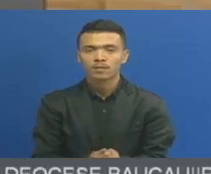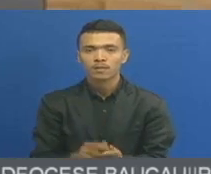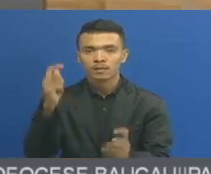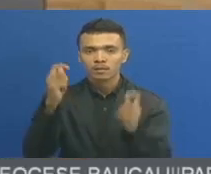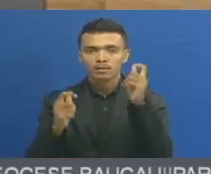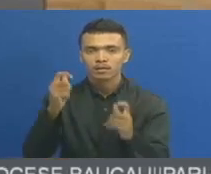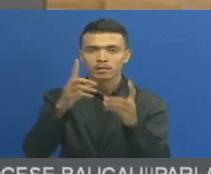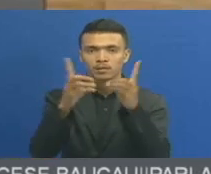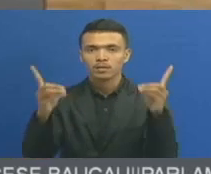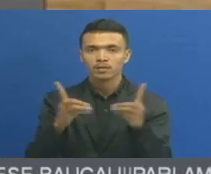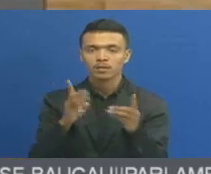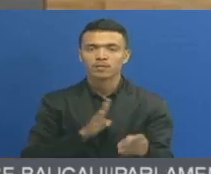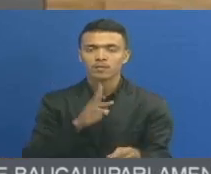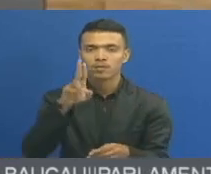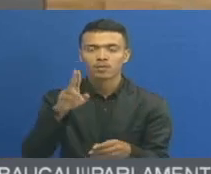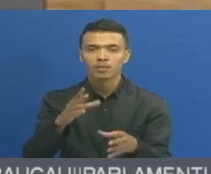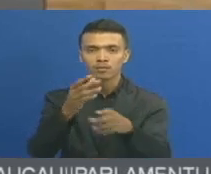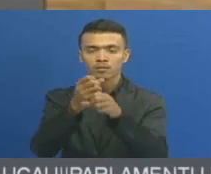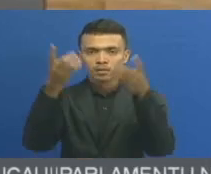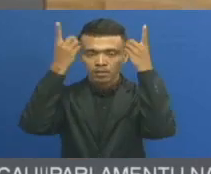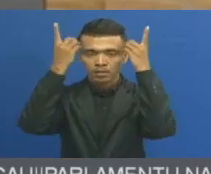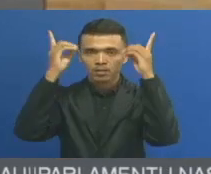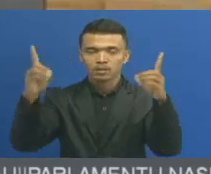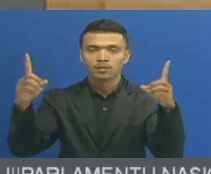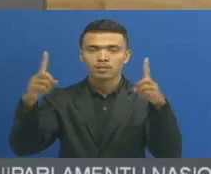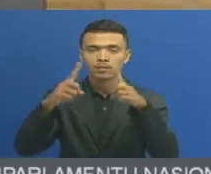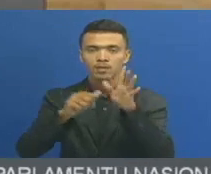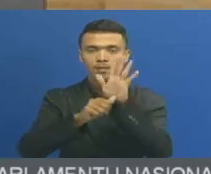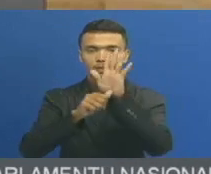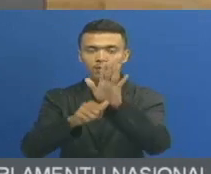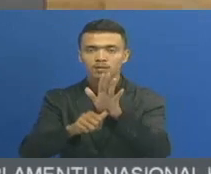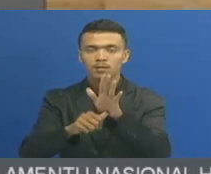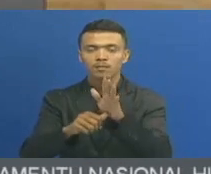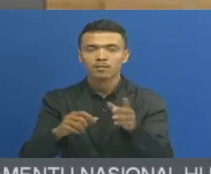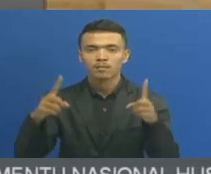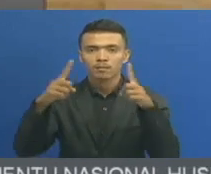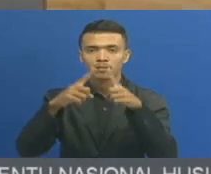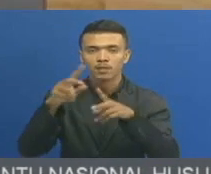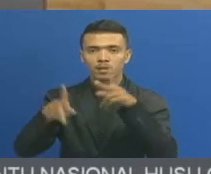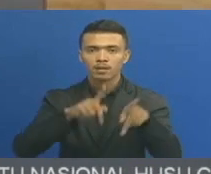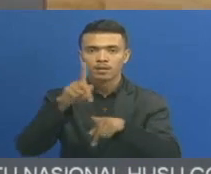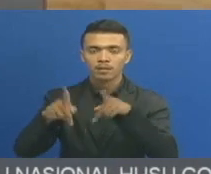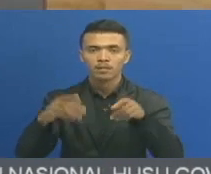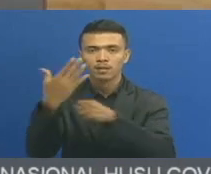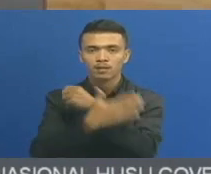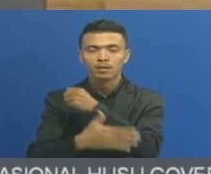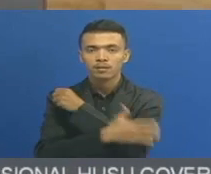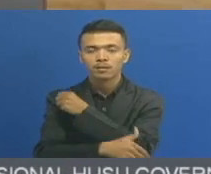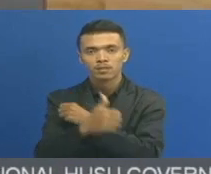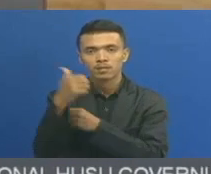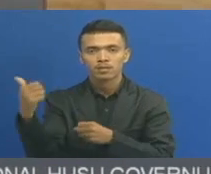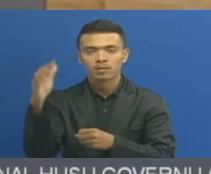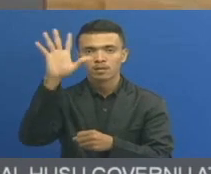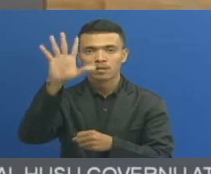Tribunal Distrital Baucau aplica medida coação patrimonial na apresentação periódica ba cidadão estrangeiro na Inglima,